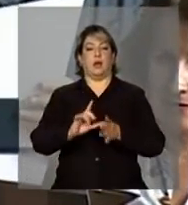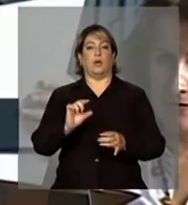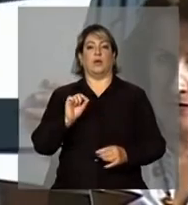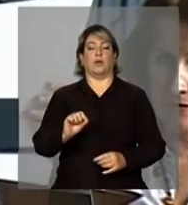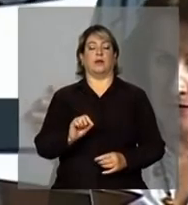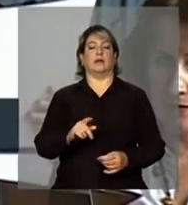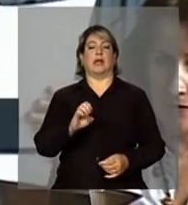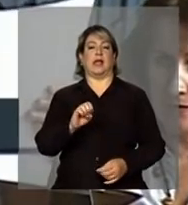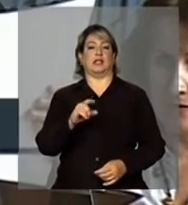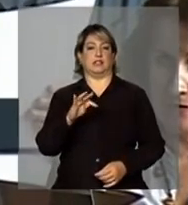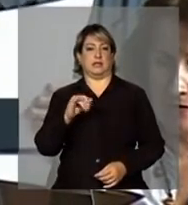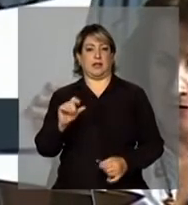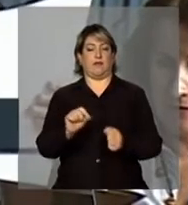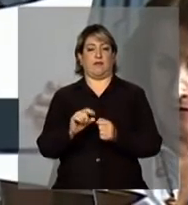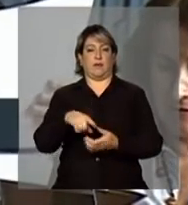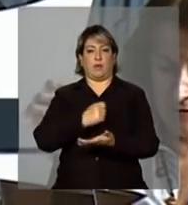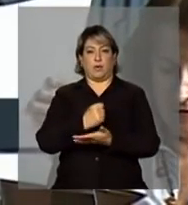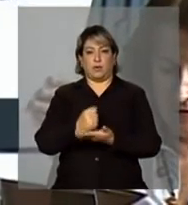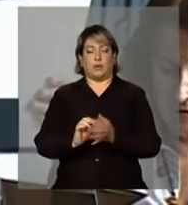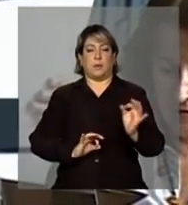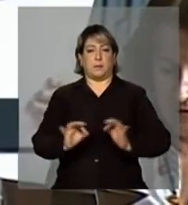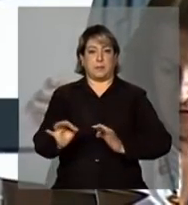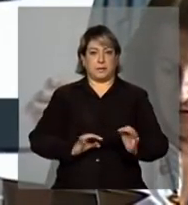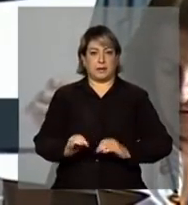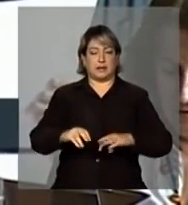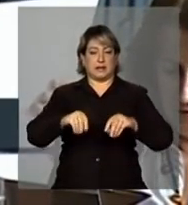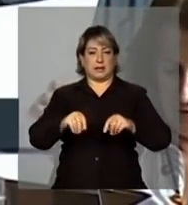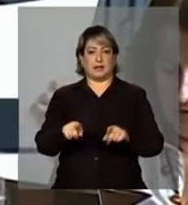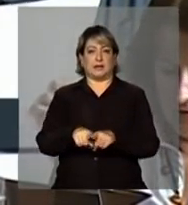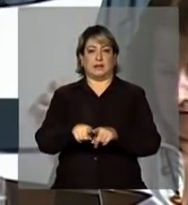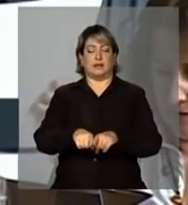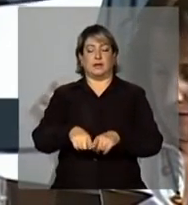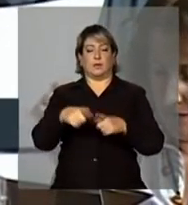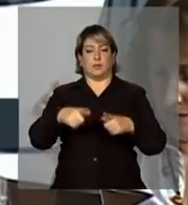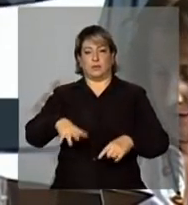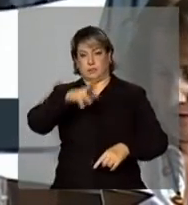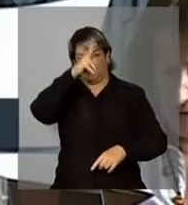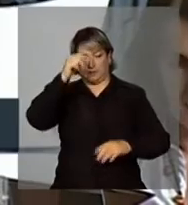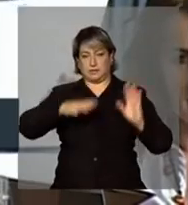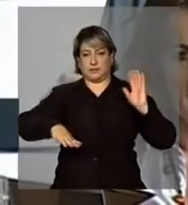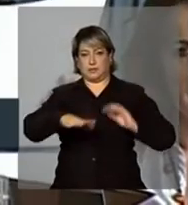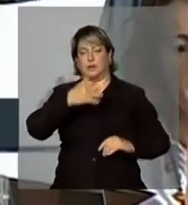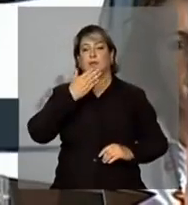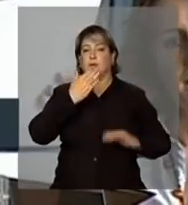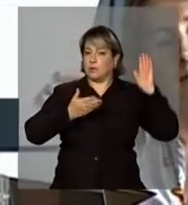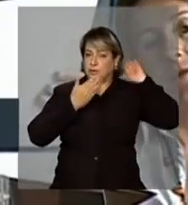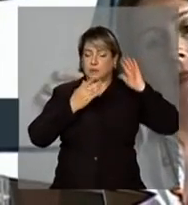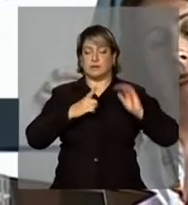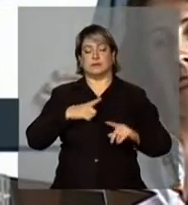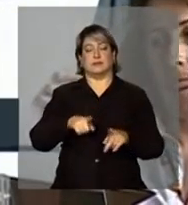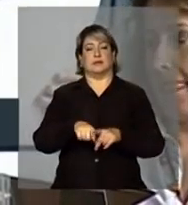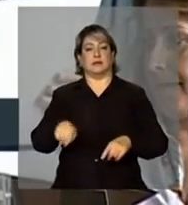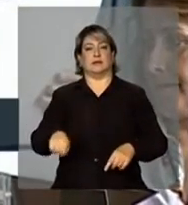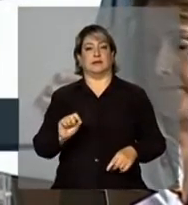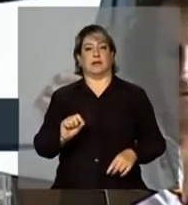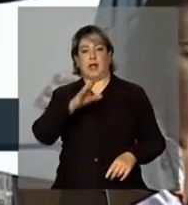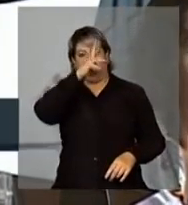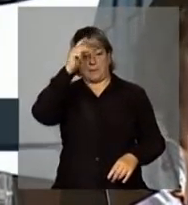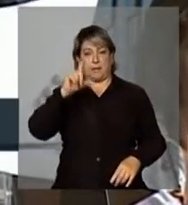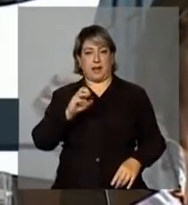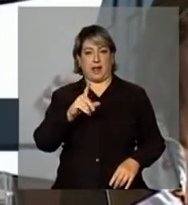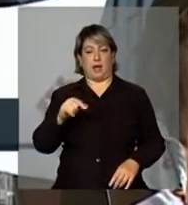edital para contratação da elaboração de planos de gestão territorial ambiental em terras indígenas, na Amazônia Legal, no âmbito do programa de projeto demonstrativo de